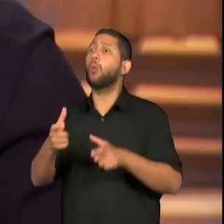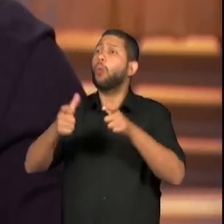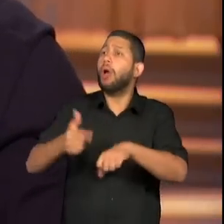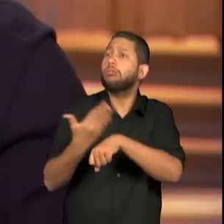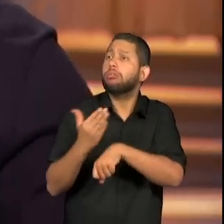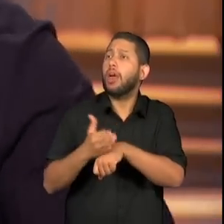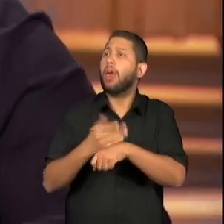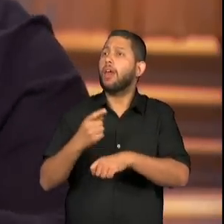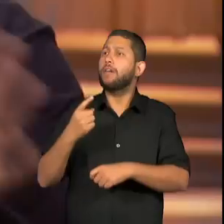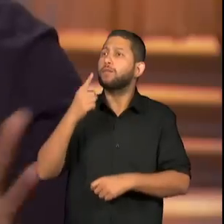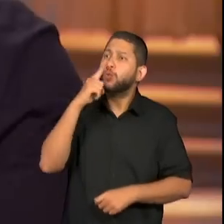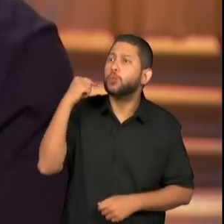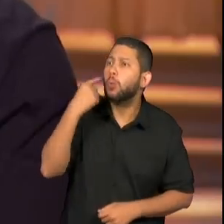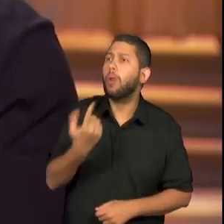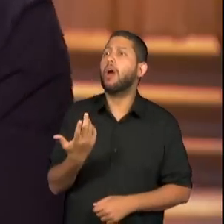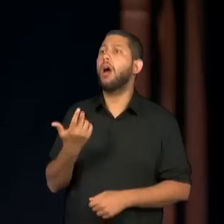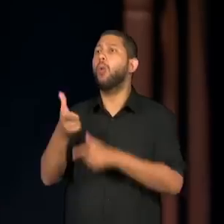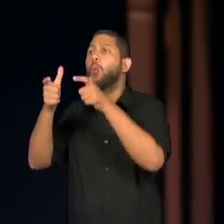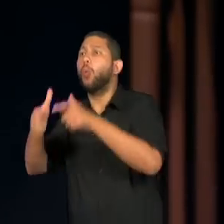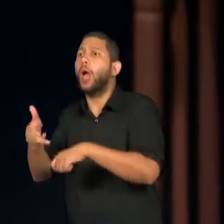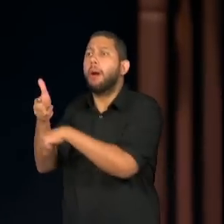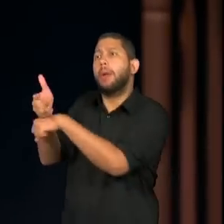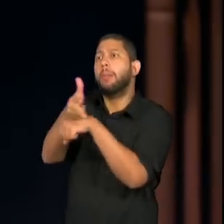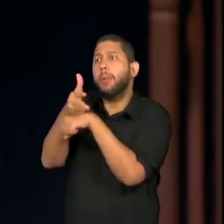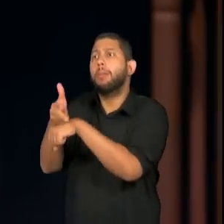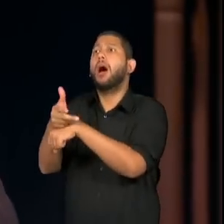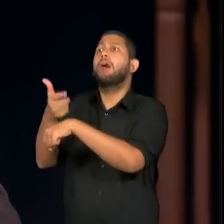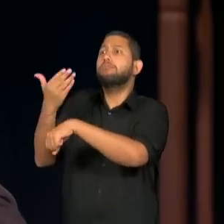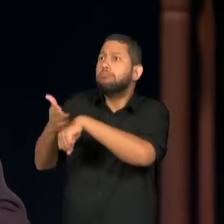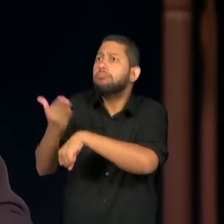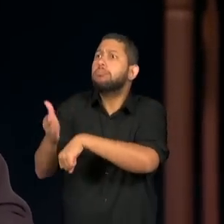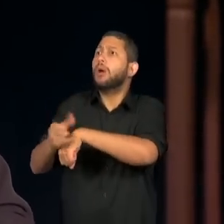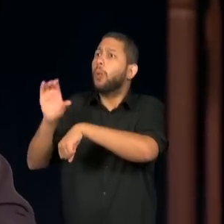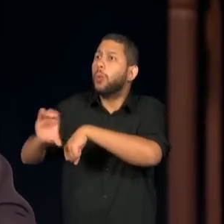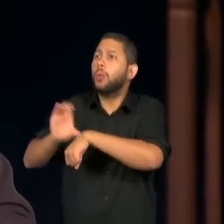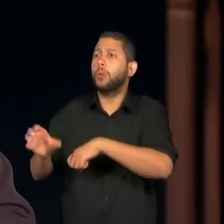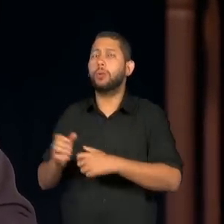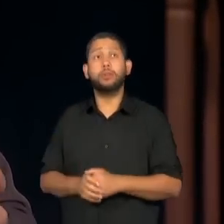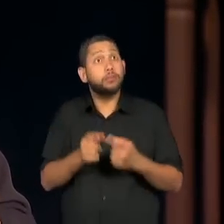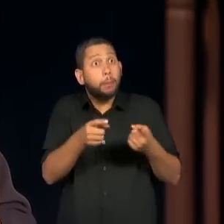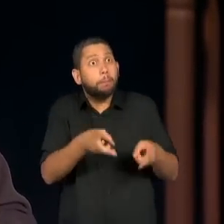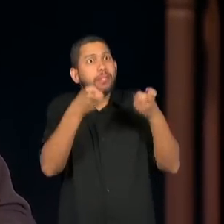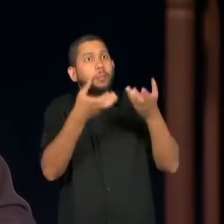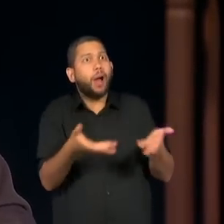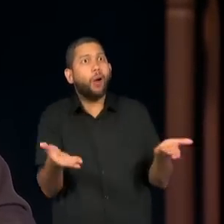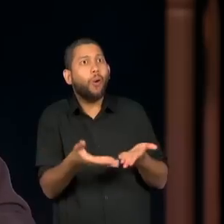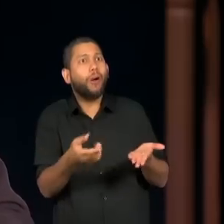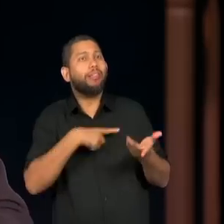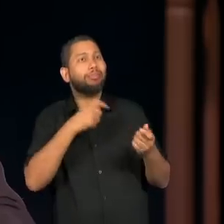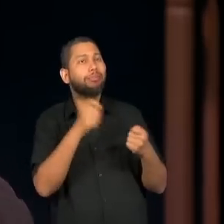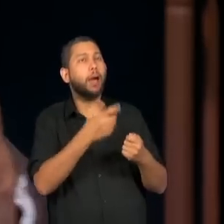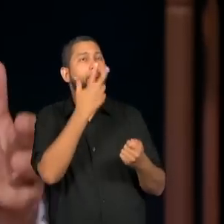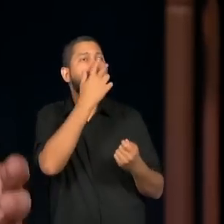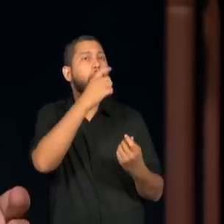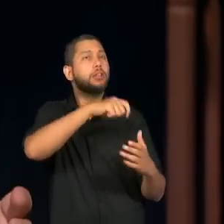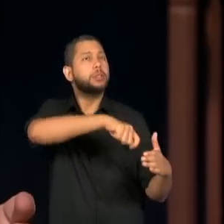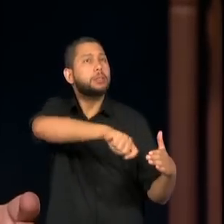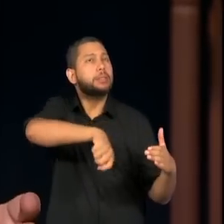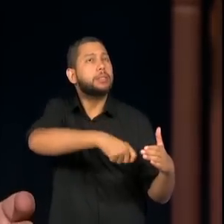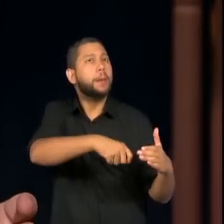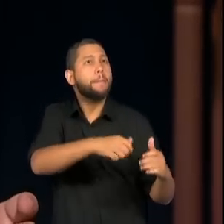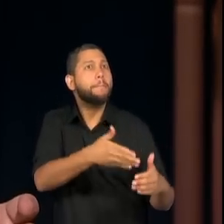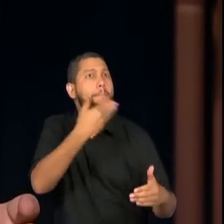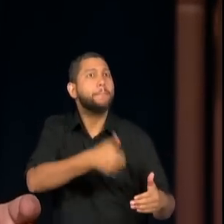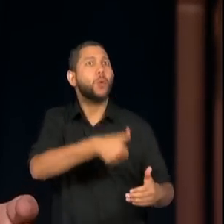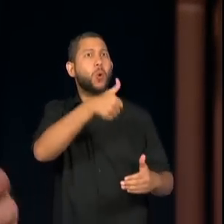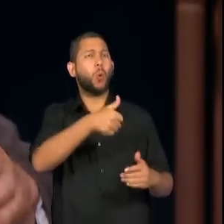de filmagem, então tem várias opções. Se percebe um caldo ali que agora reagiu àquela barbárie que a gente